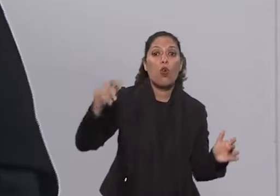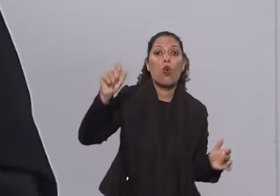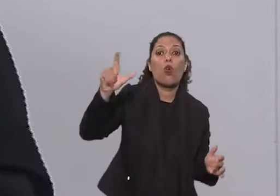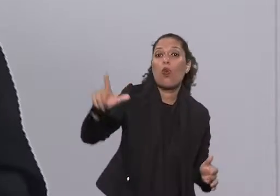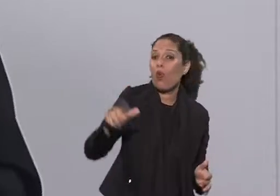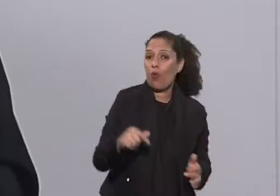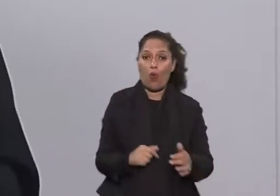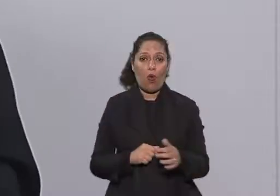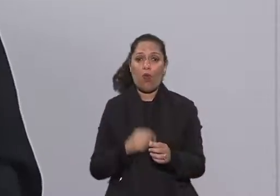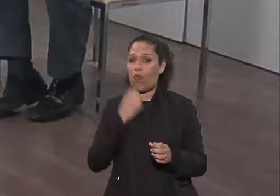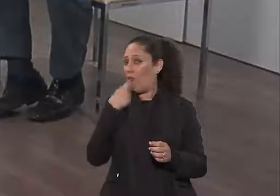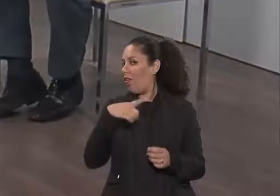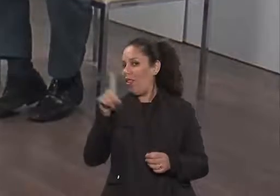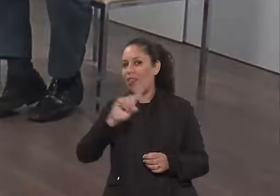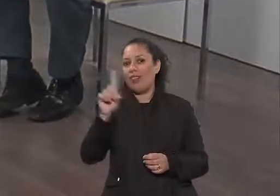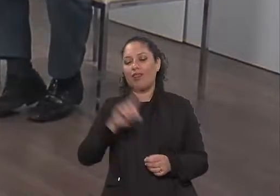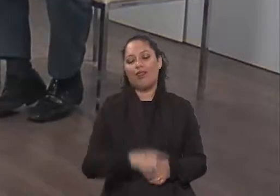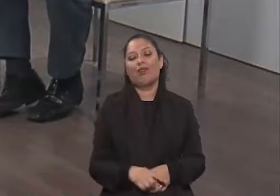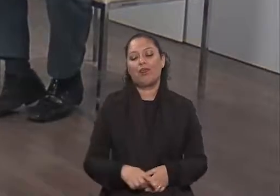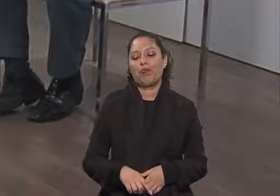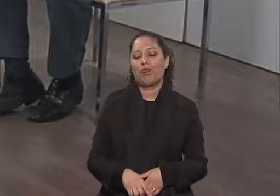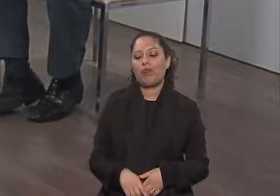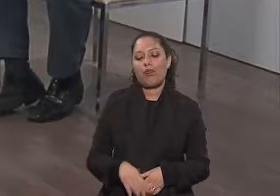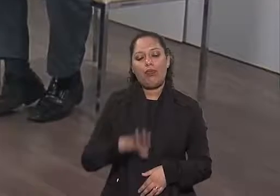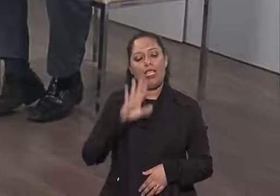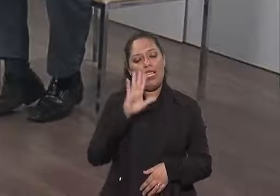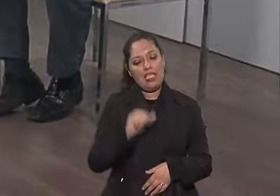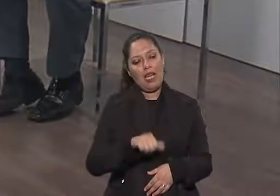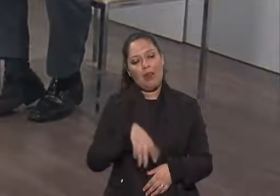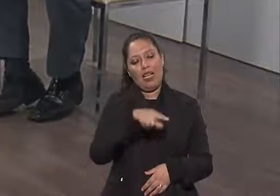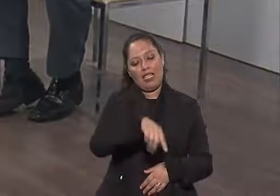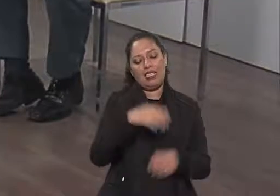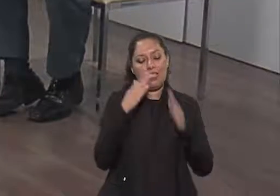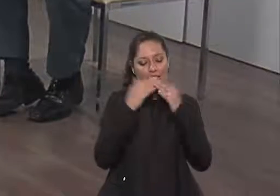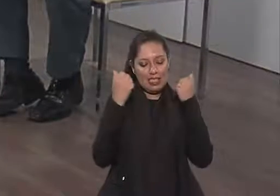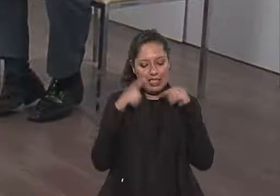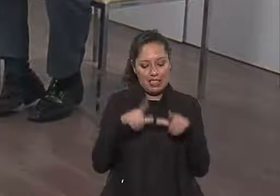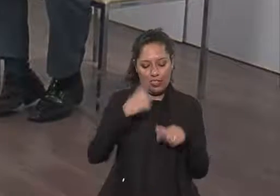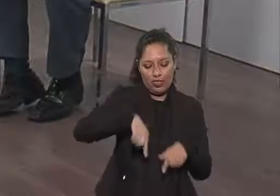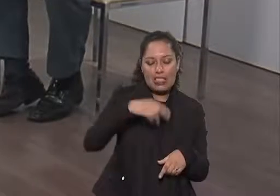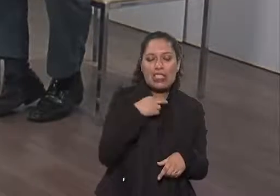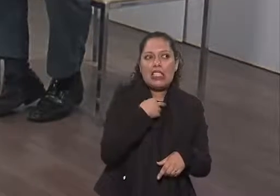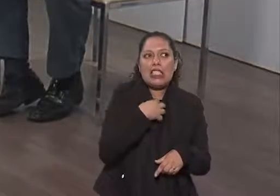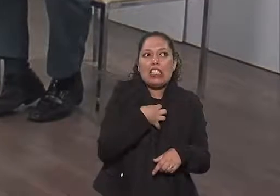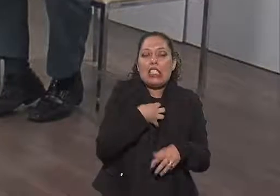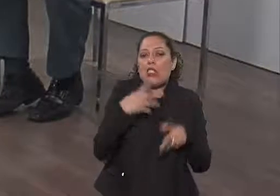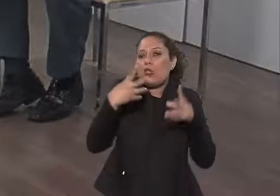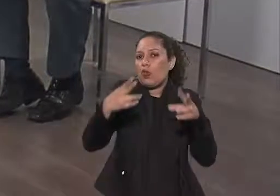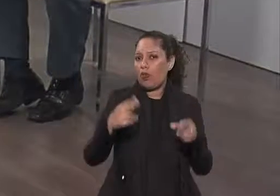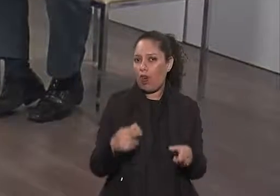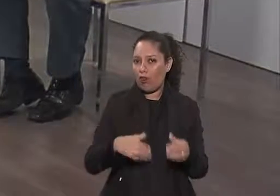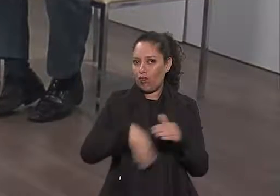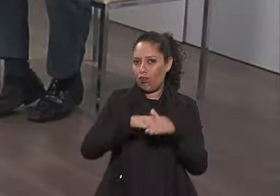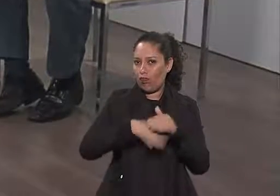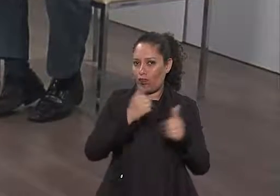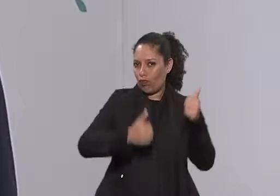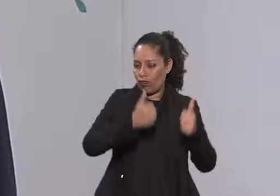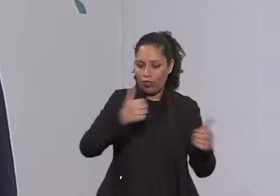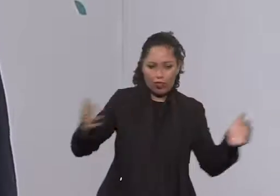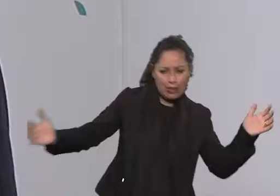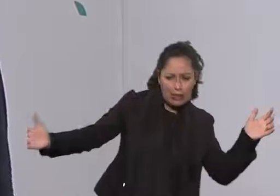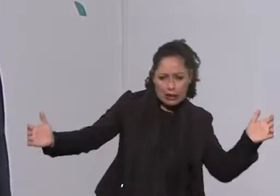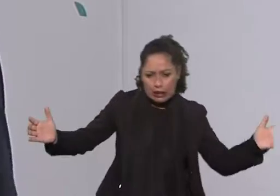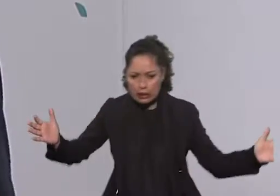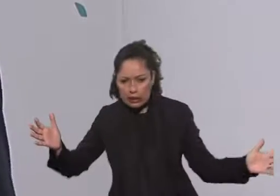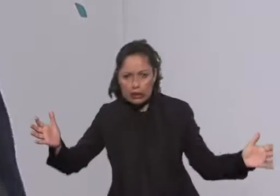goleiro neto que essa história pois é saber de ver se conectar alerj a gente tem a sensação de goleiro não é verdade acho que maior parte